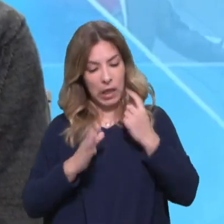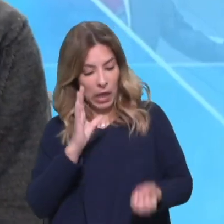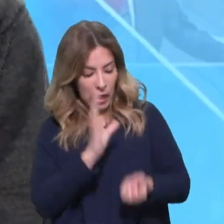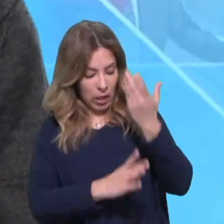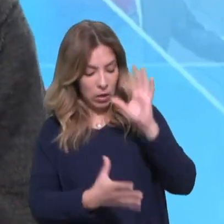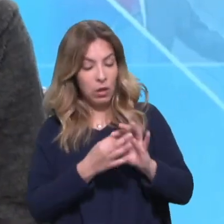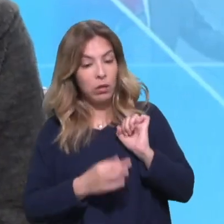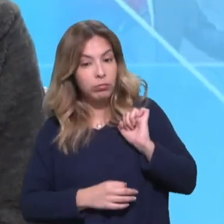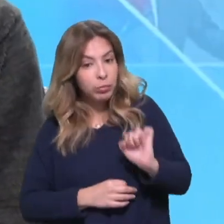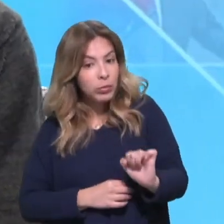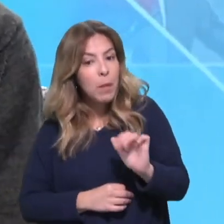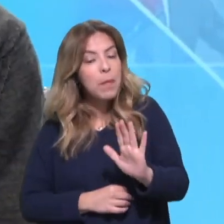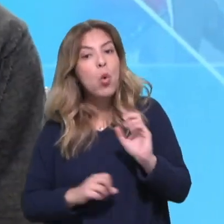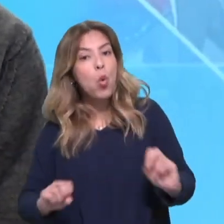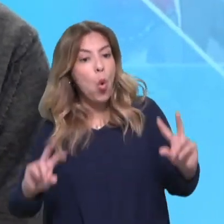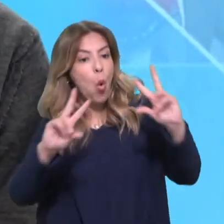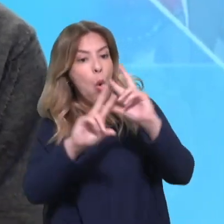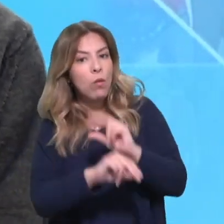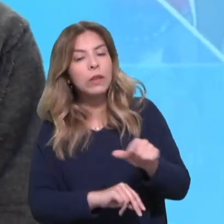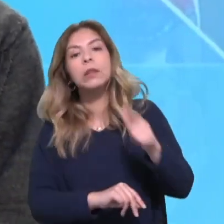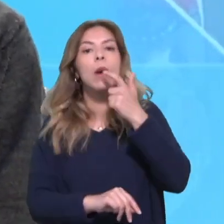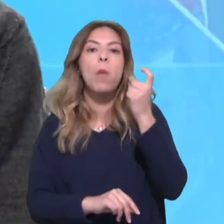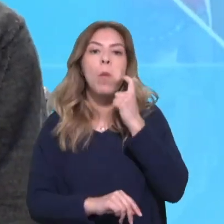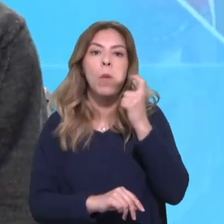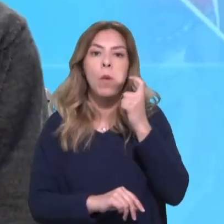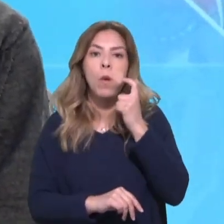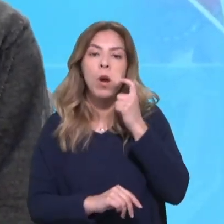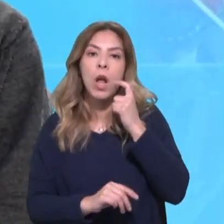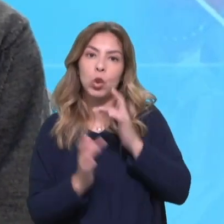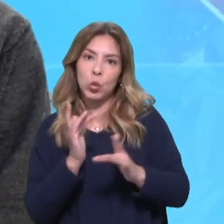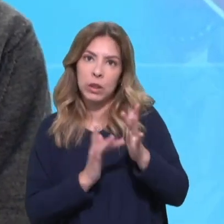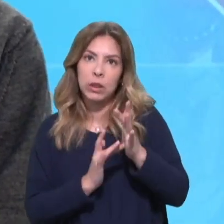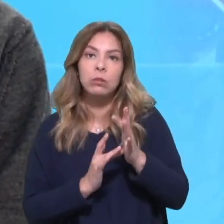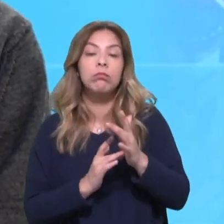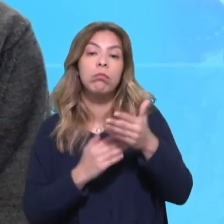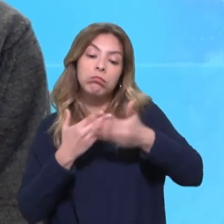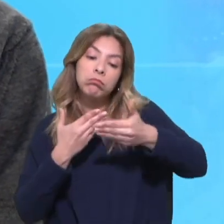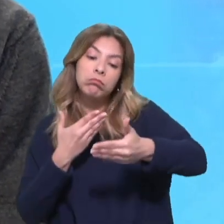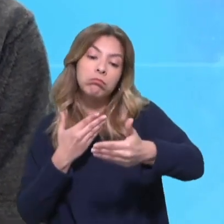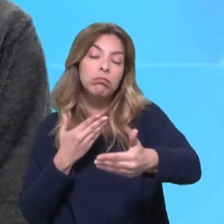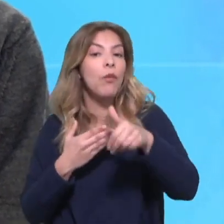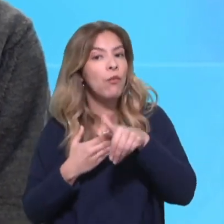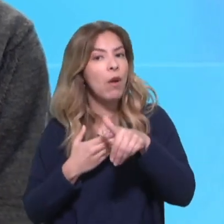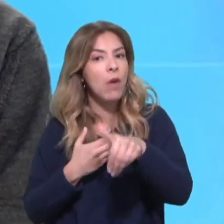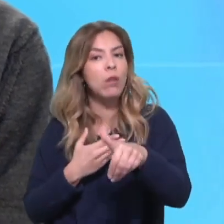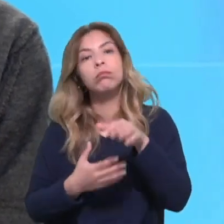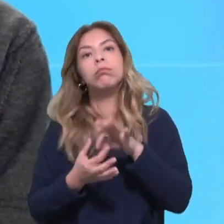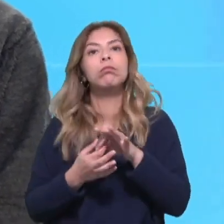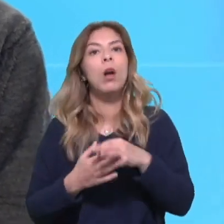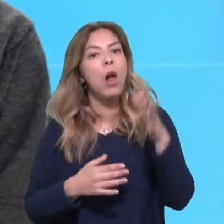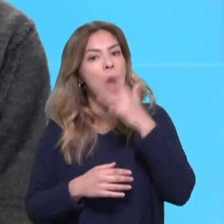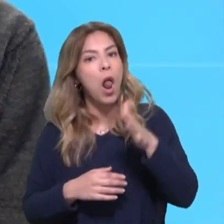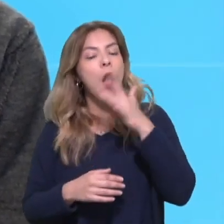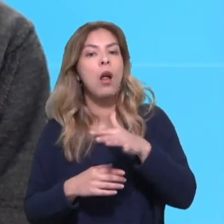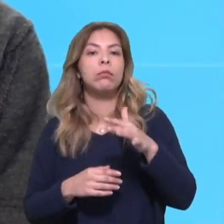culminar na nova criação que é a Páscoa de Cristo. E toda a liturgia da palavra culminará a certa altura com o canto do Aleluia.